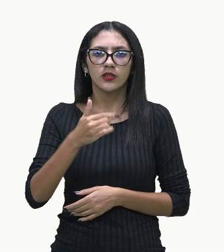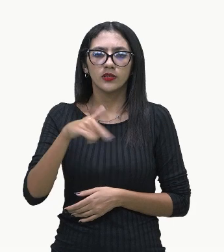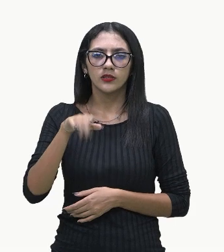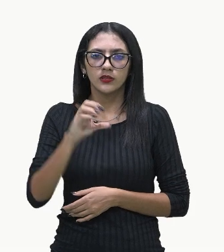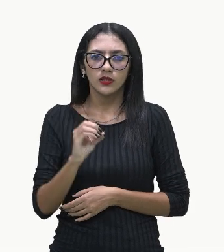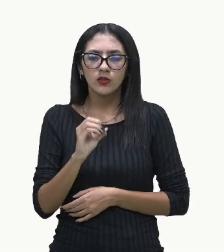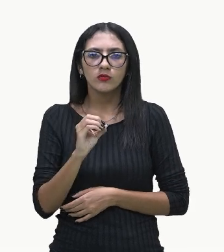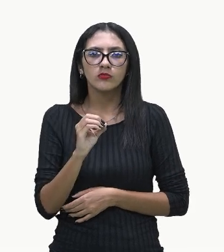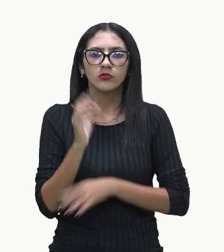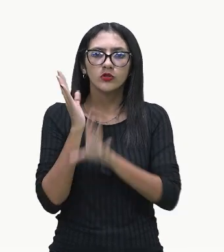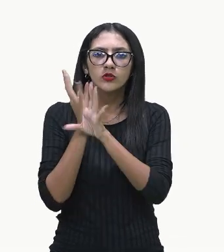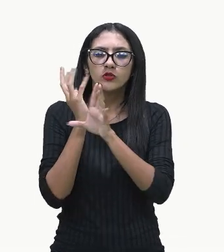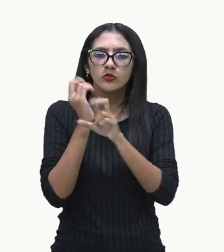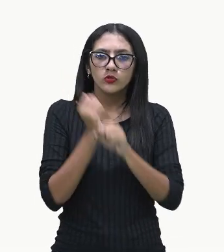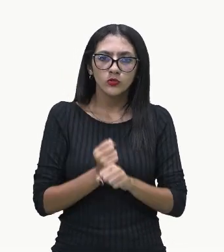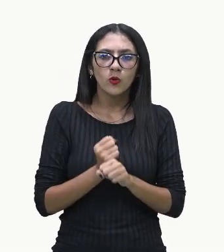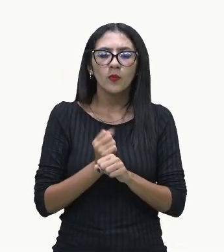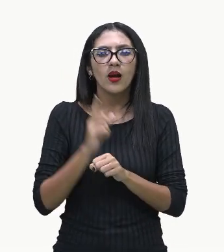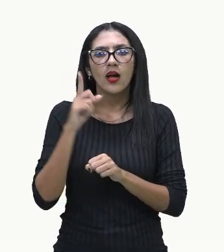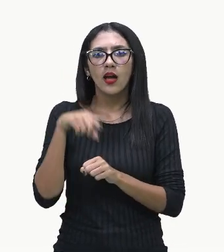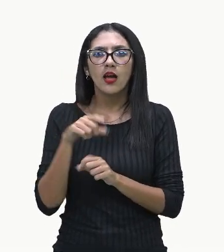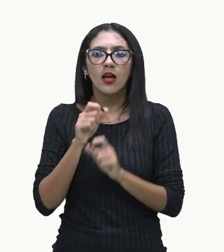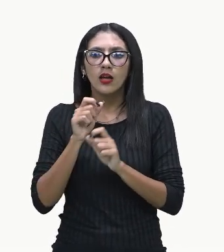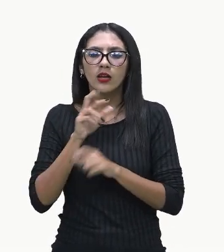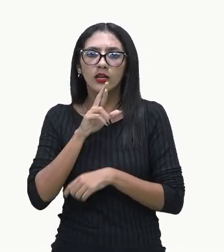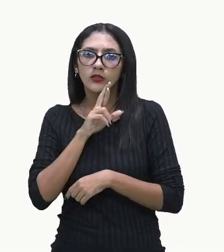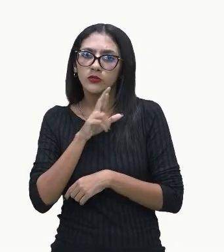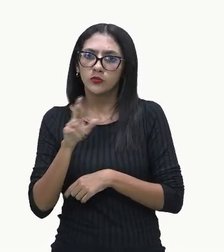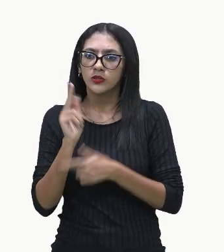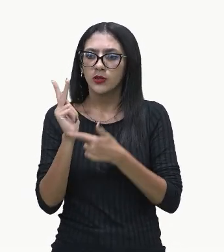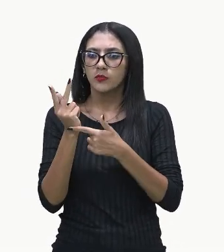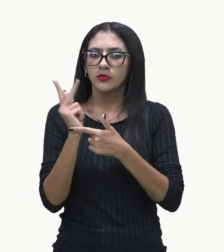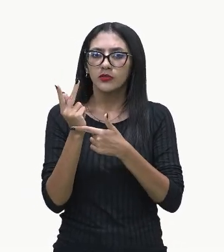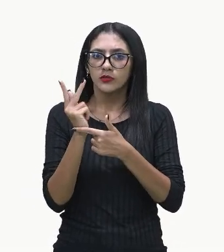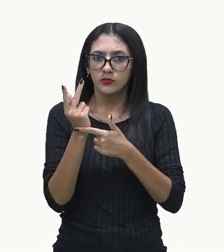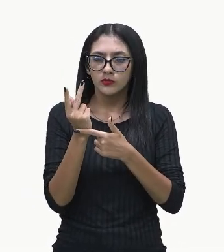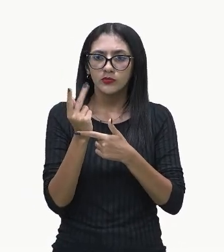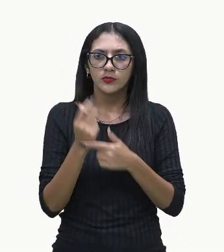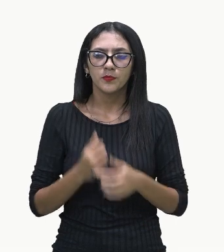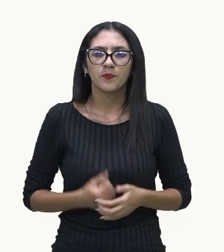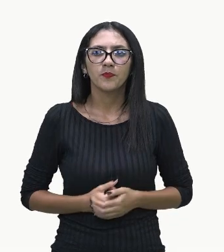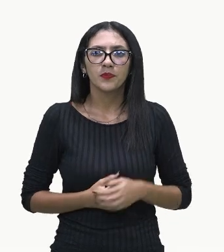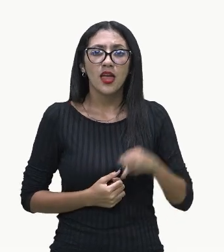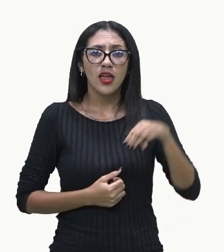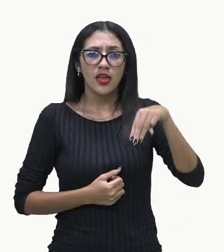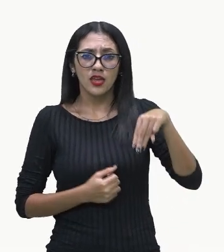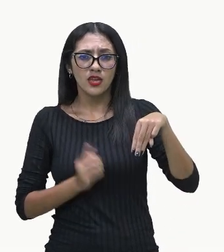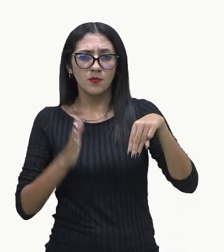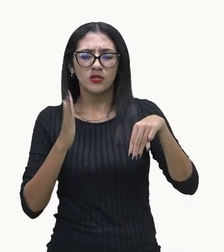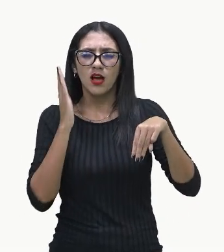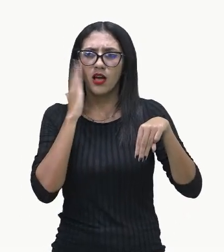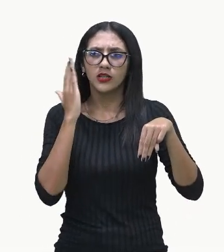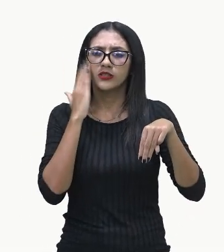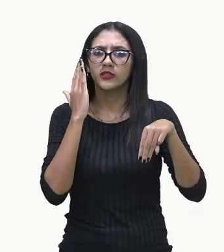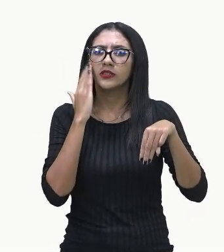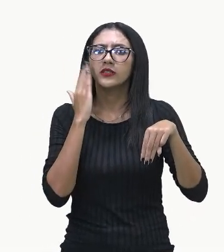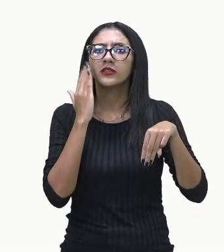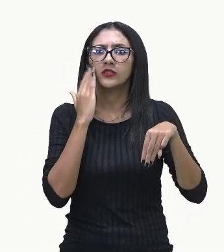nada mais é do que a hipotenusa. M, nós vimos lá o valor. 19,2.